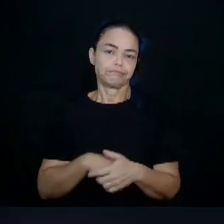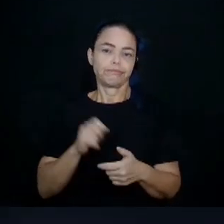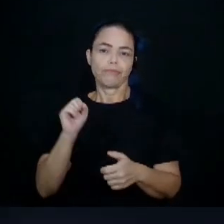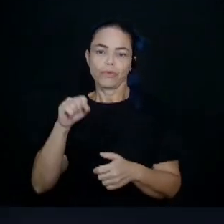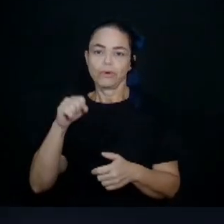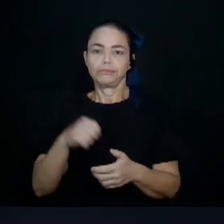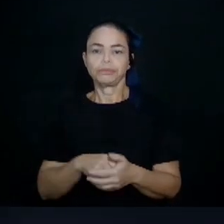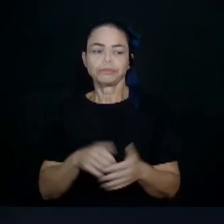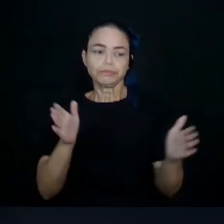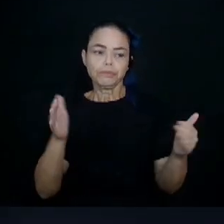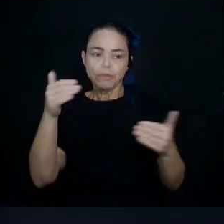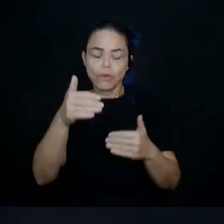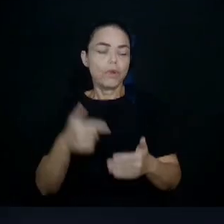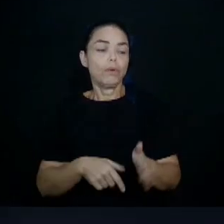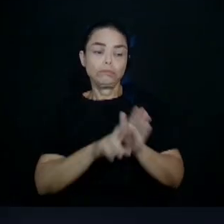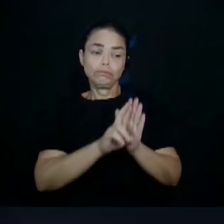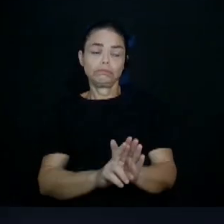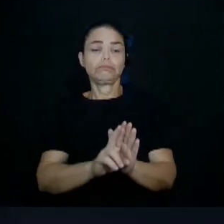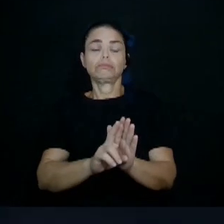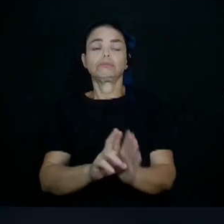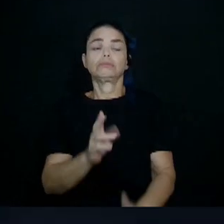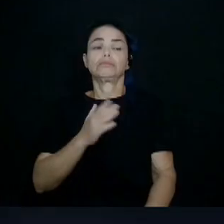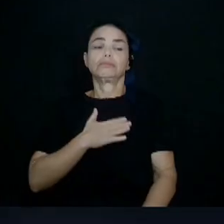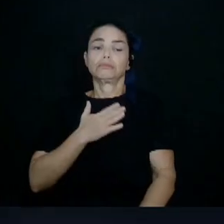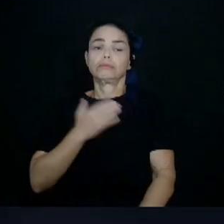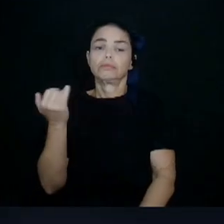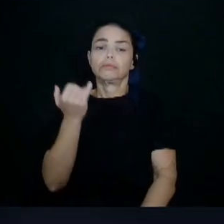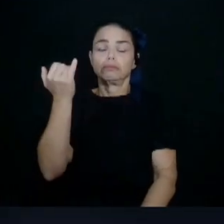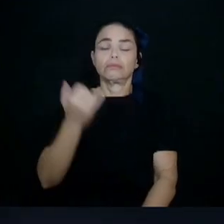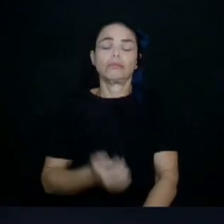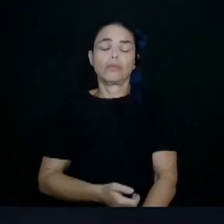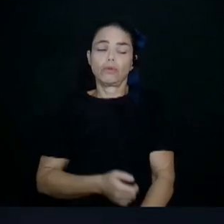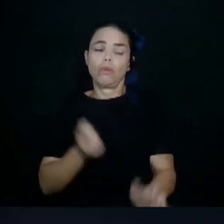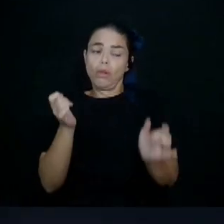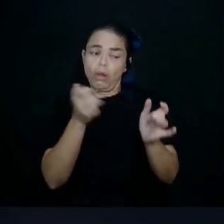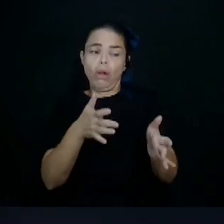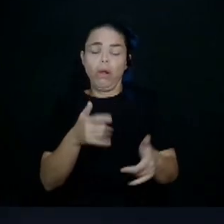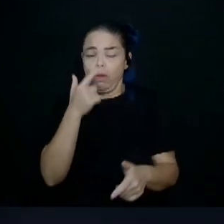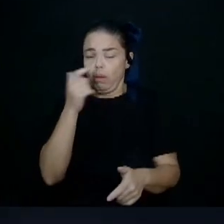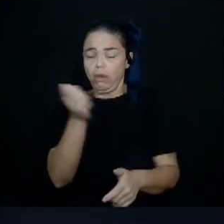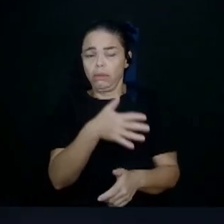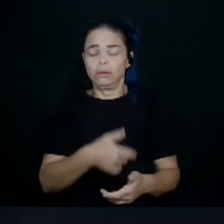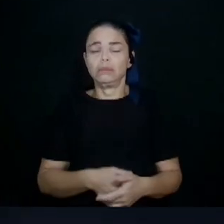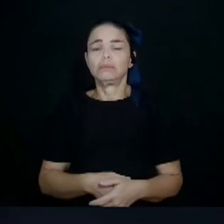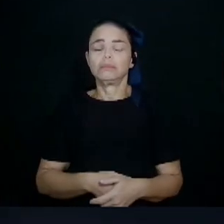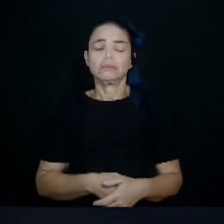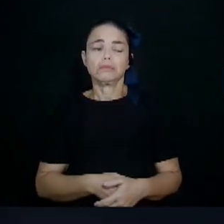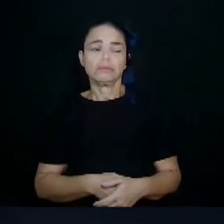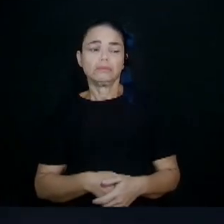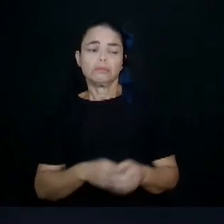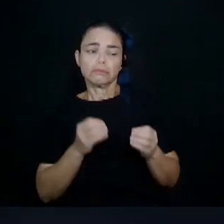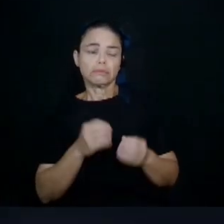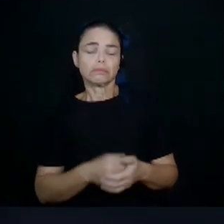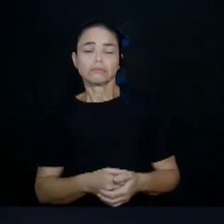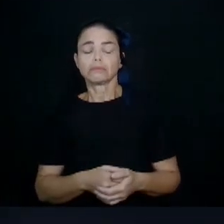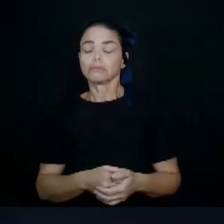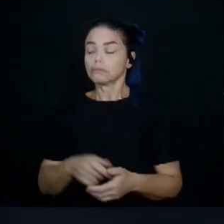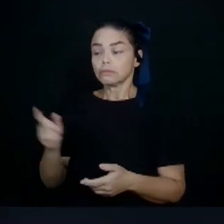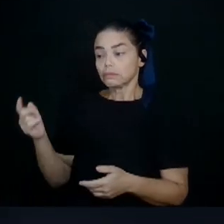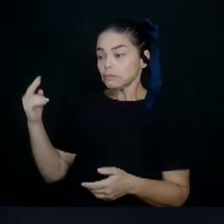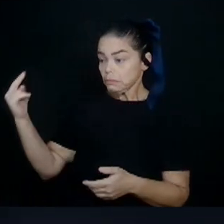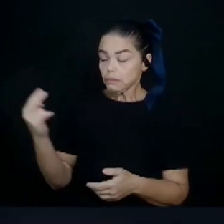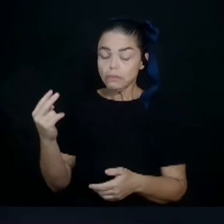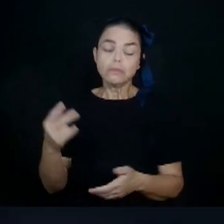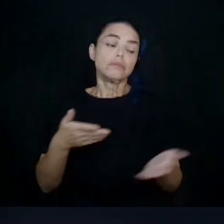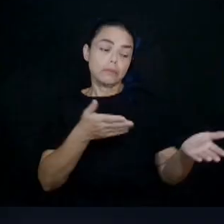que representa alguma coisa. Por que ela vai se desfazer daquilo? Aí vem alguém de fora e fala assim, olha, você precisa